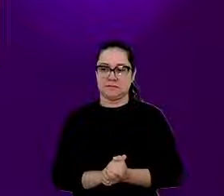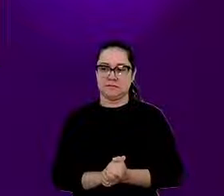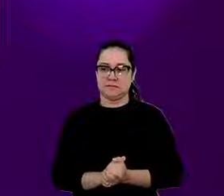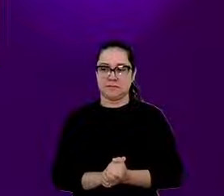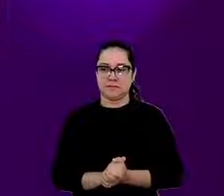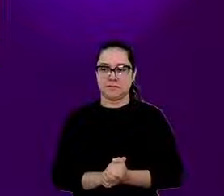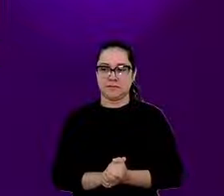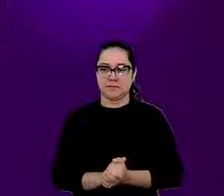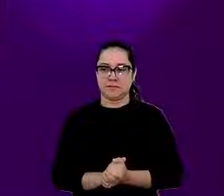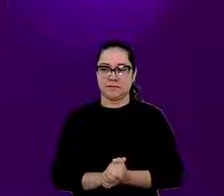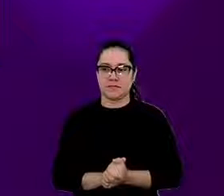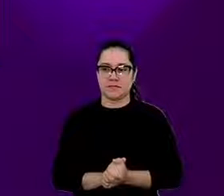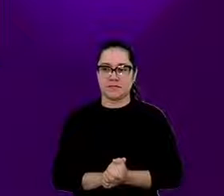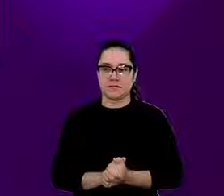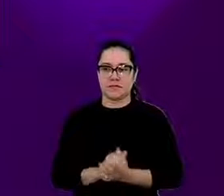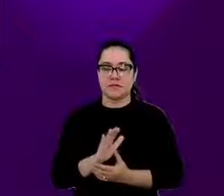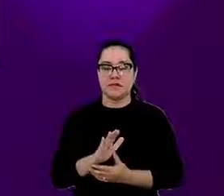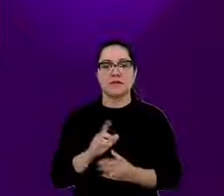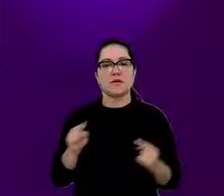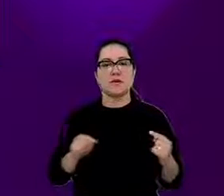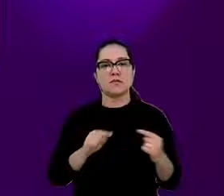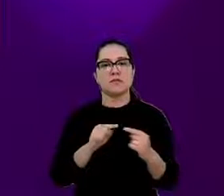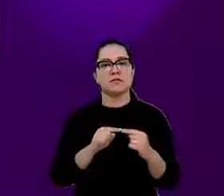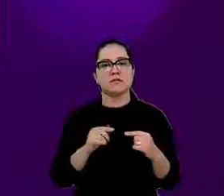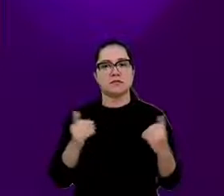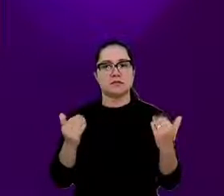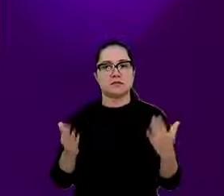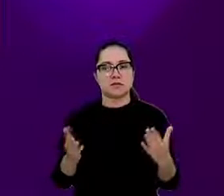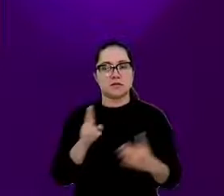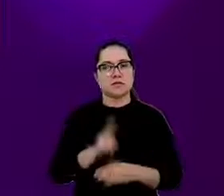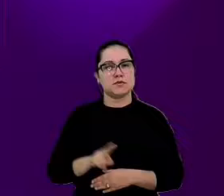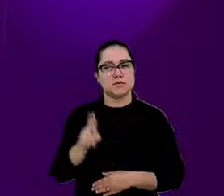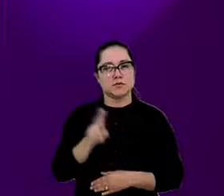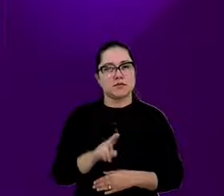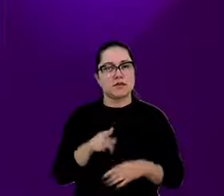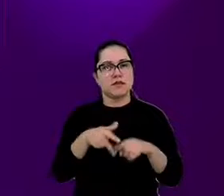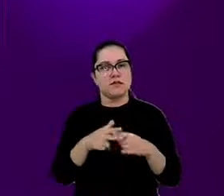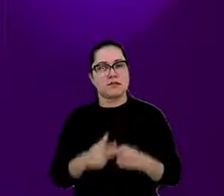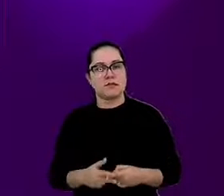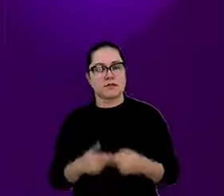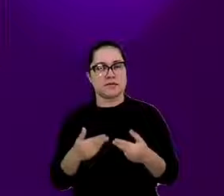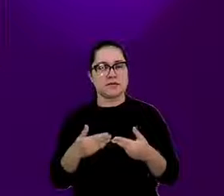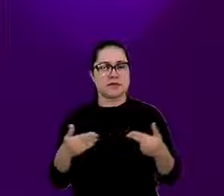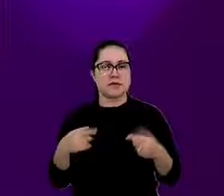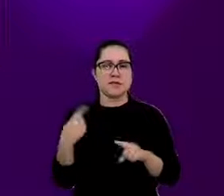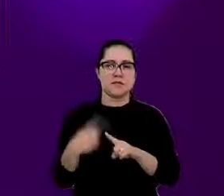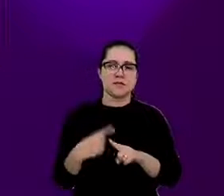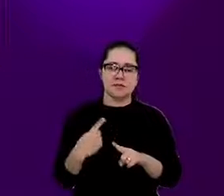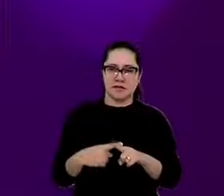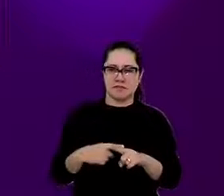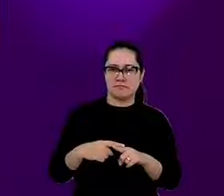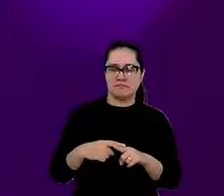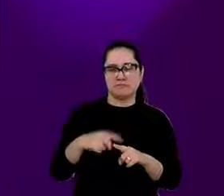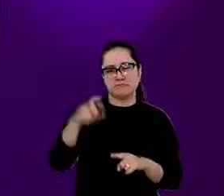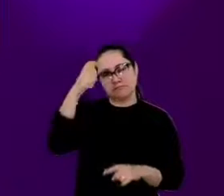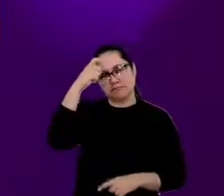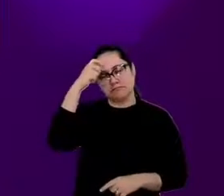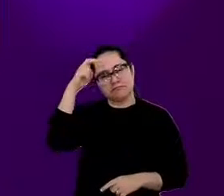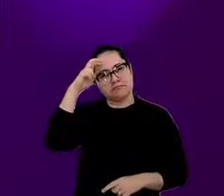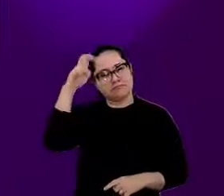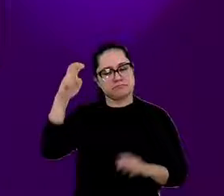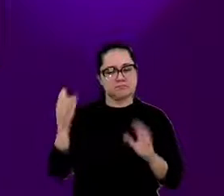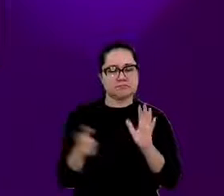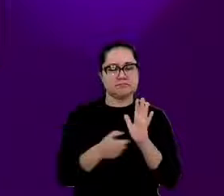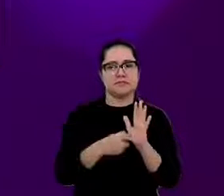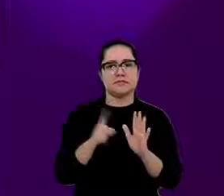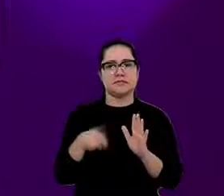dia. Mas, pessoal, qual que é o objetivo da gente utilizar essas ferramentas? Por que que a inteligência artificial vem sendo cada vez mais